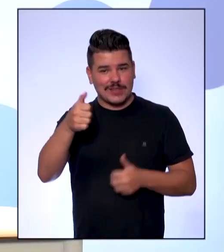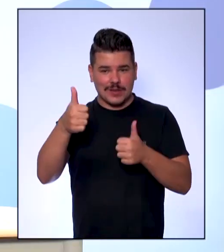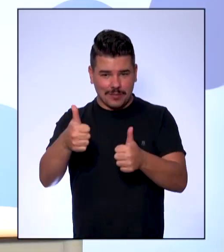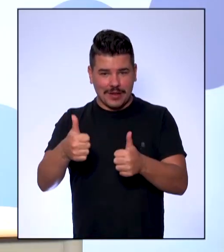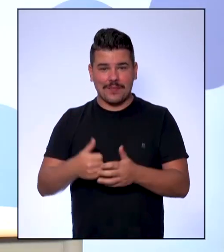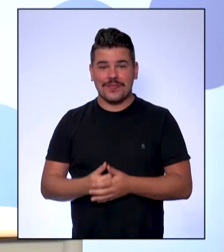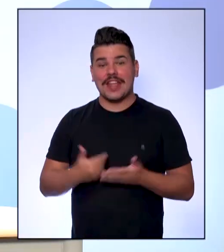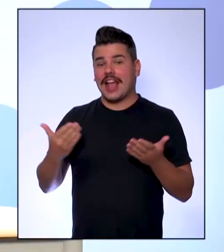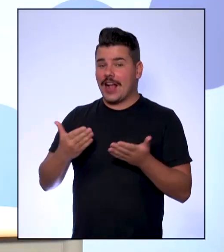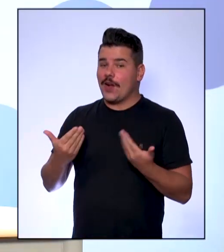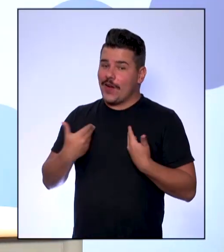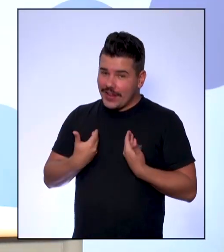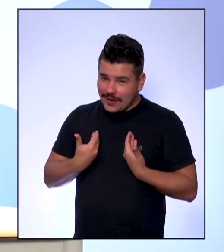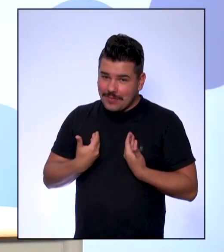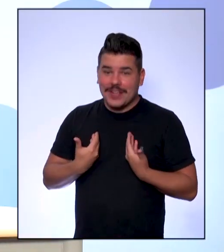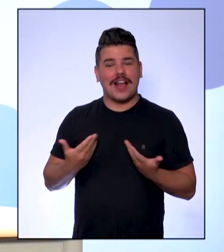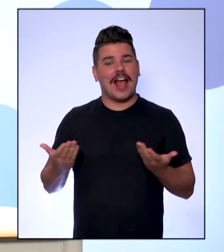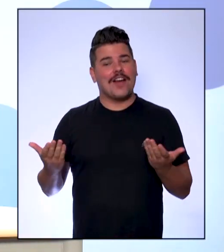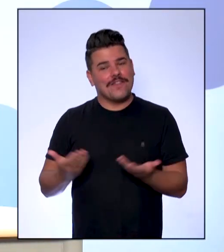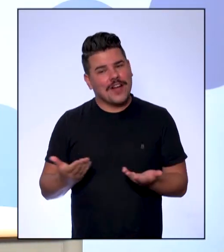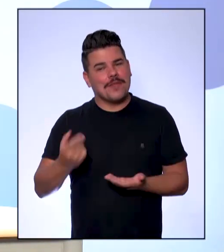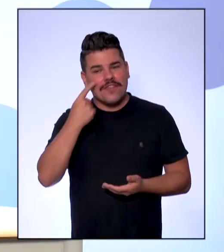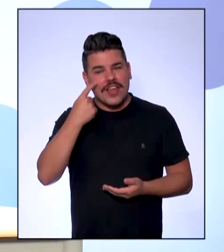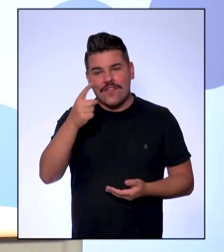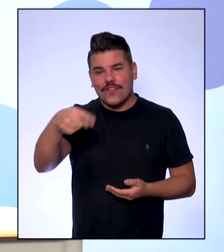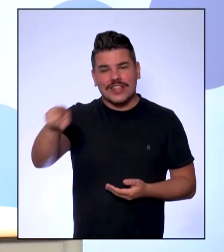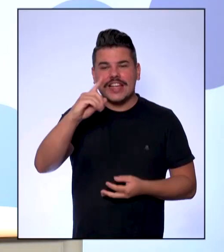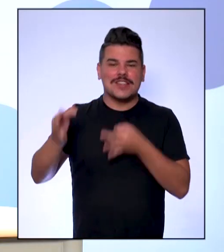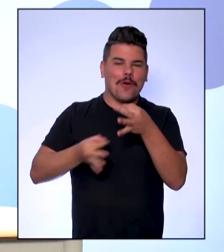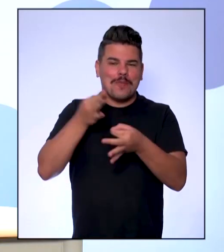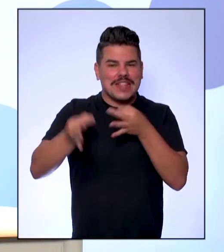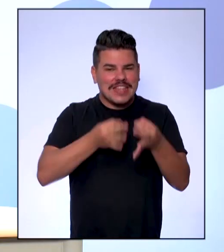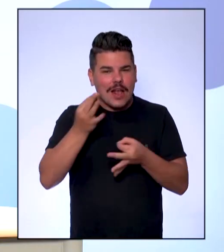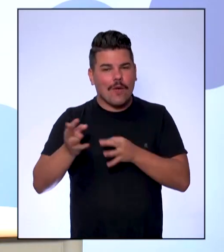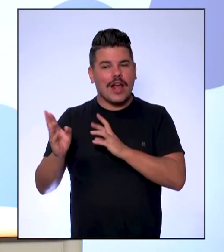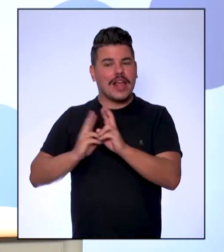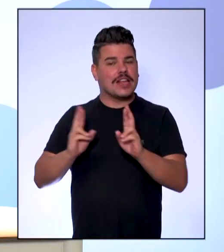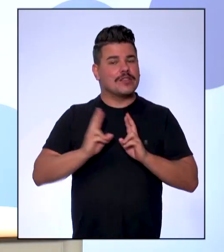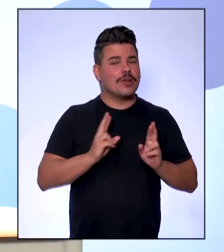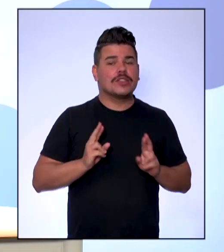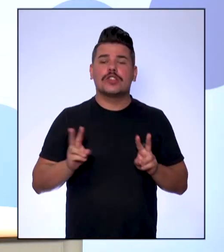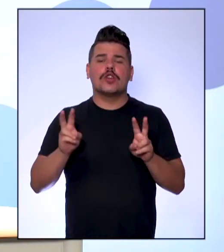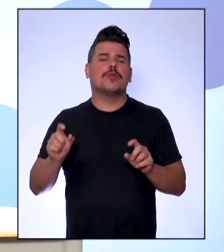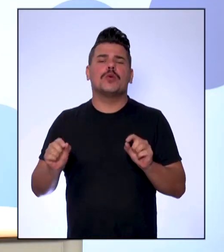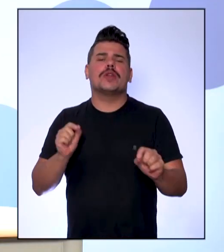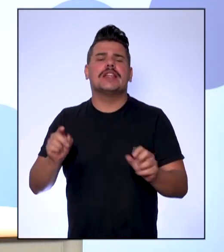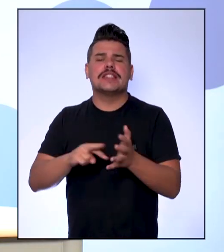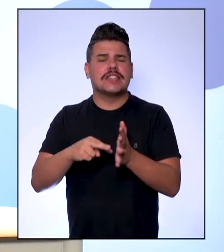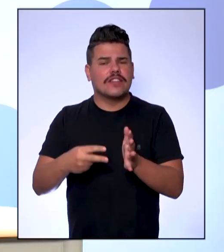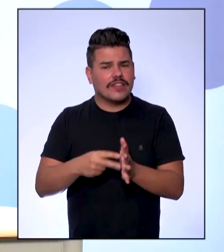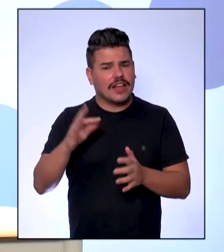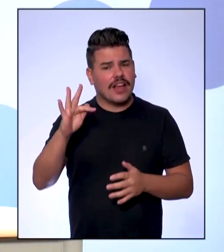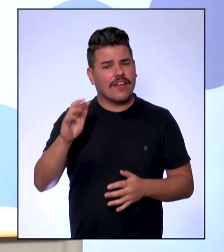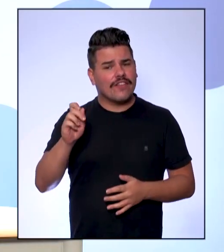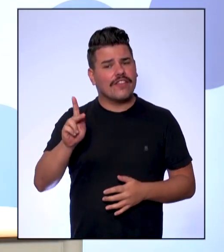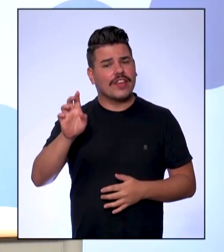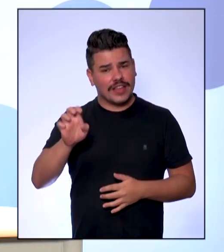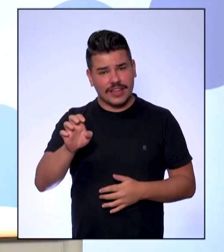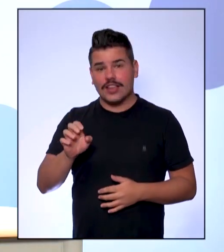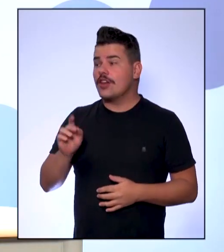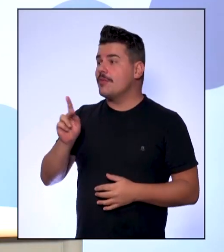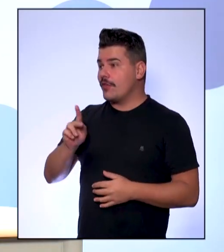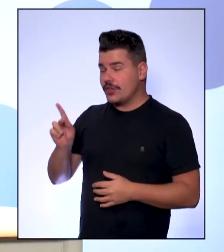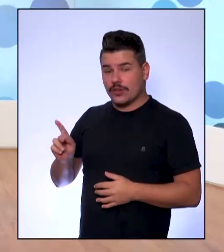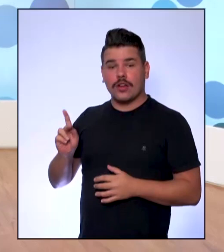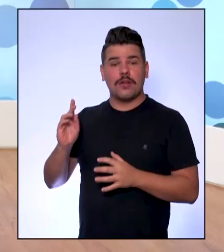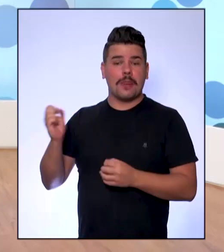Agora, aqui comigo, né? Vamos ver o que os alunos estão respondendo sobre o que é fake news. Professora Fabiana,